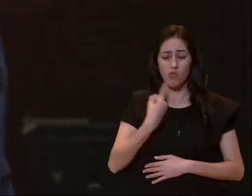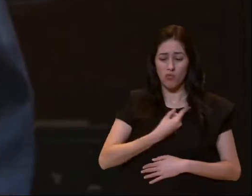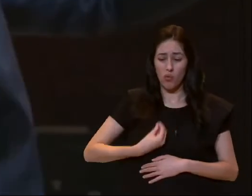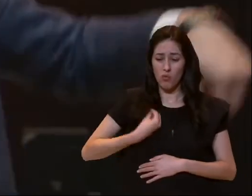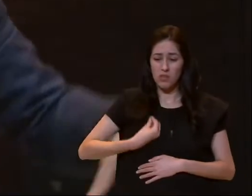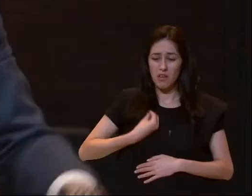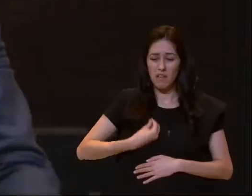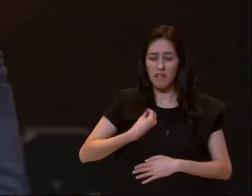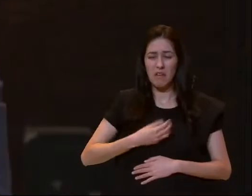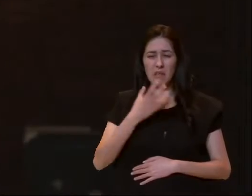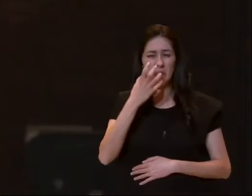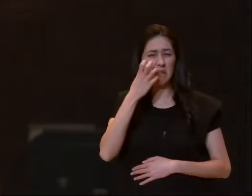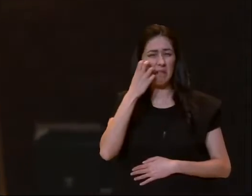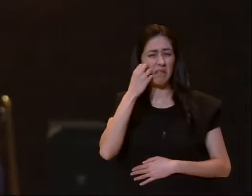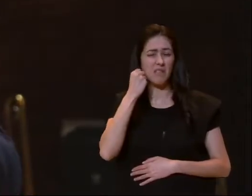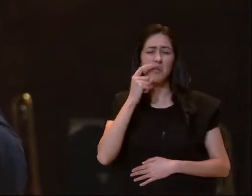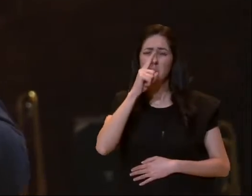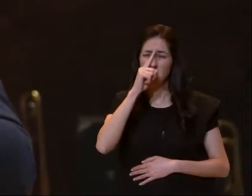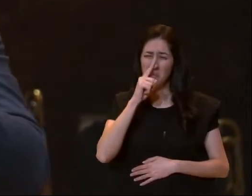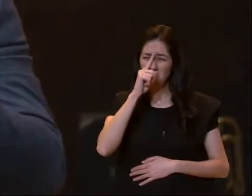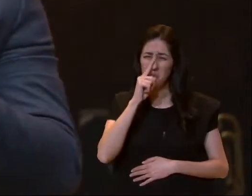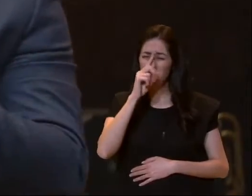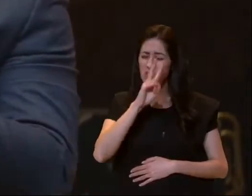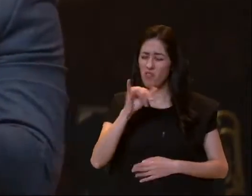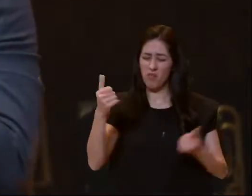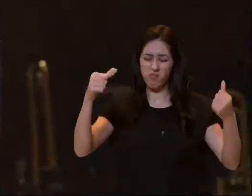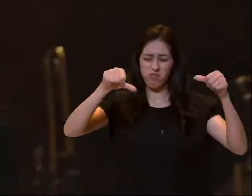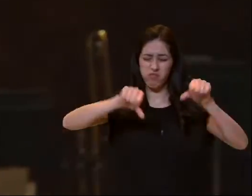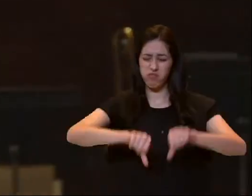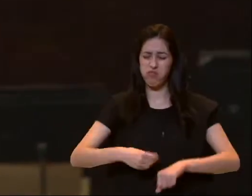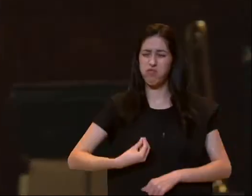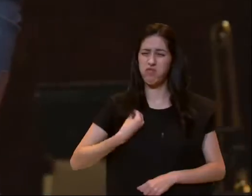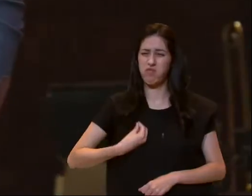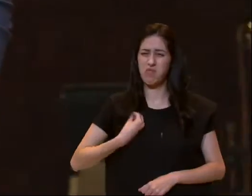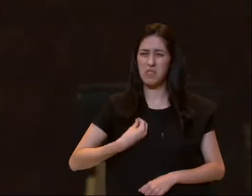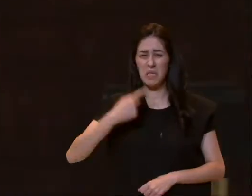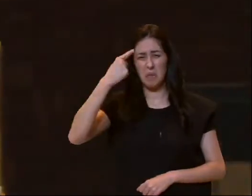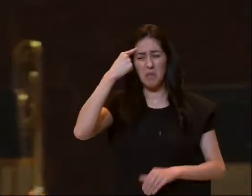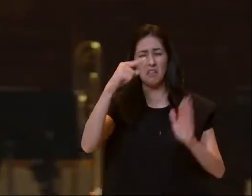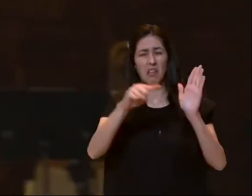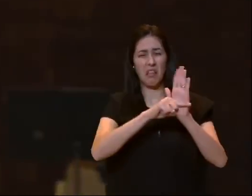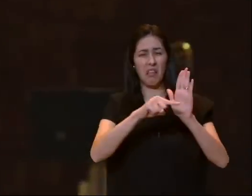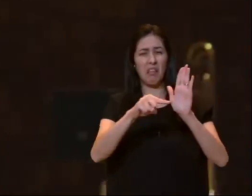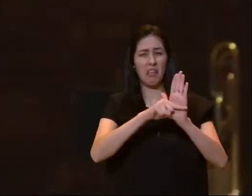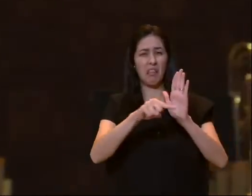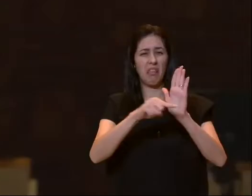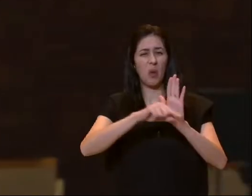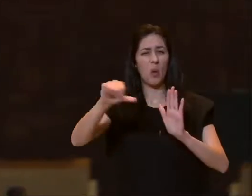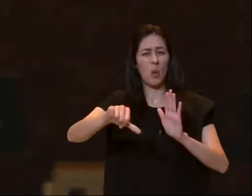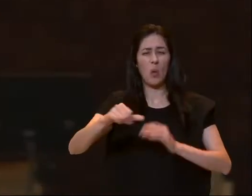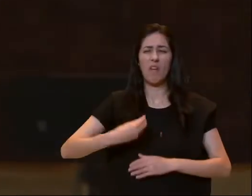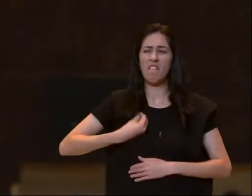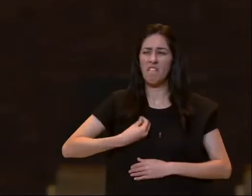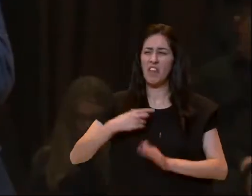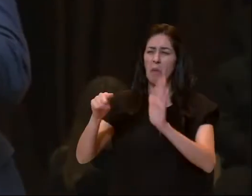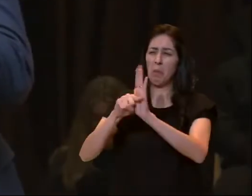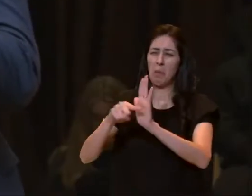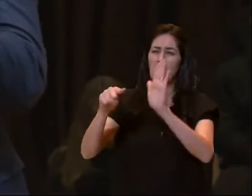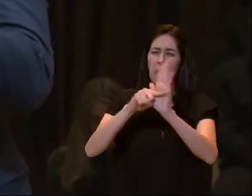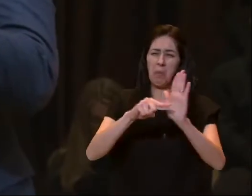e de quem está em volta. O pessimista, o que só vê o lado ruim da vida e das